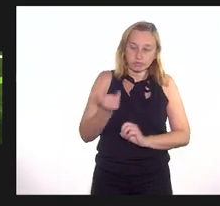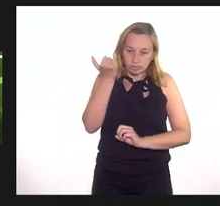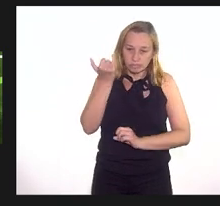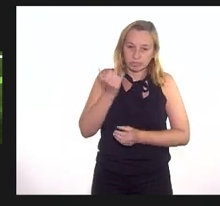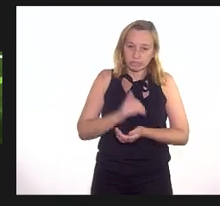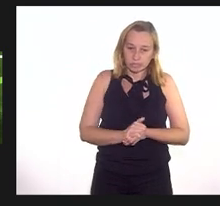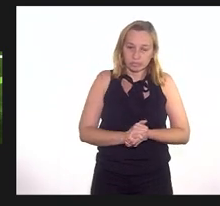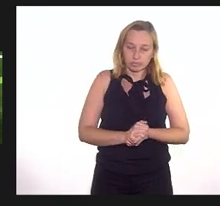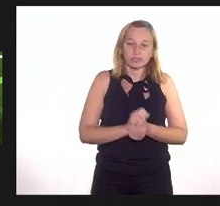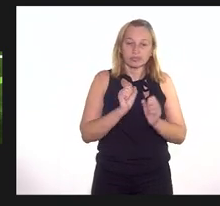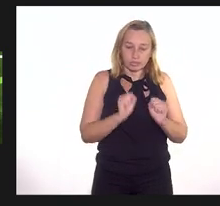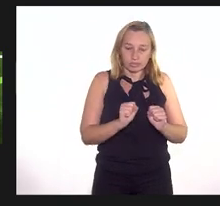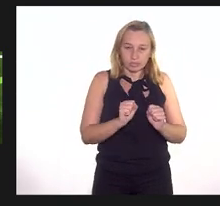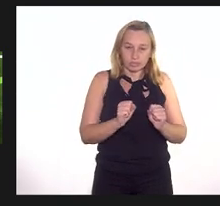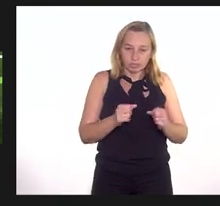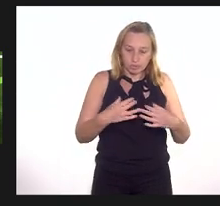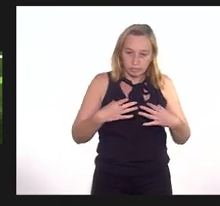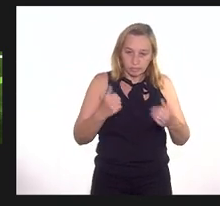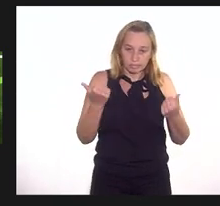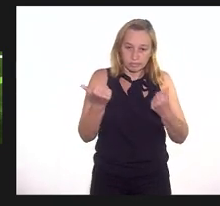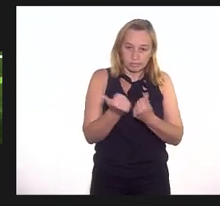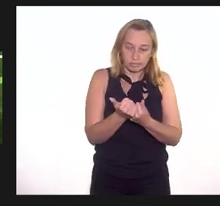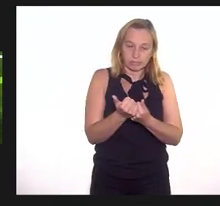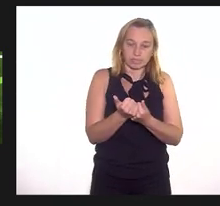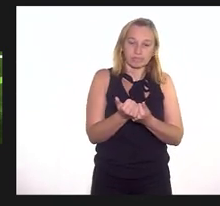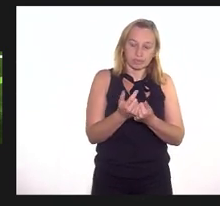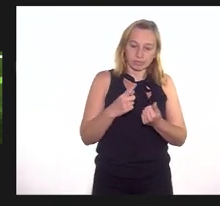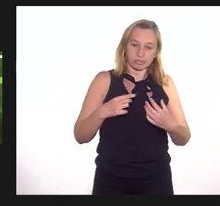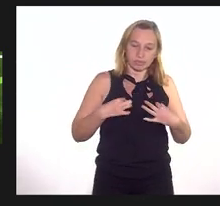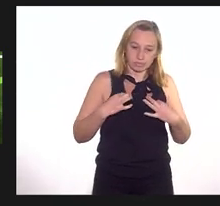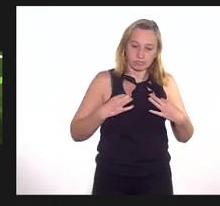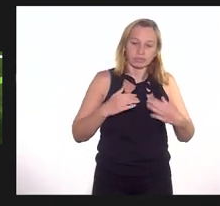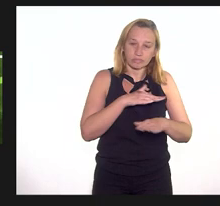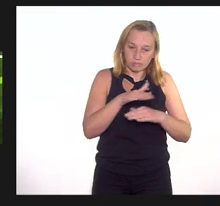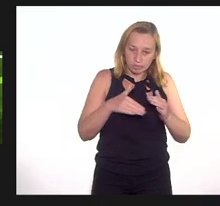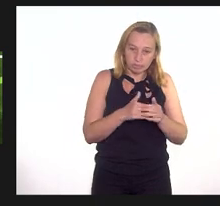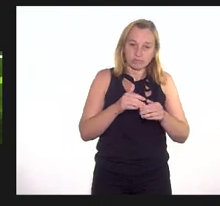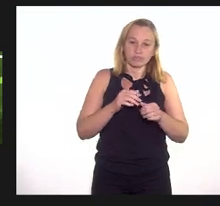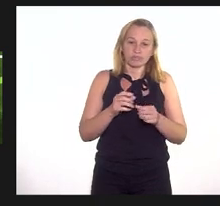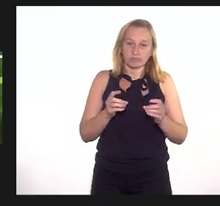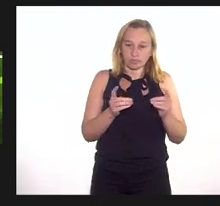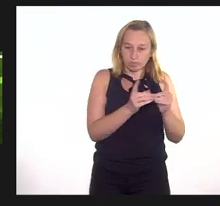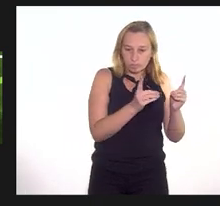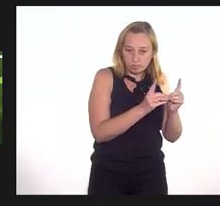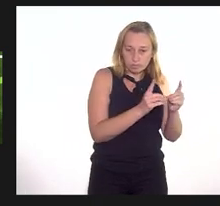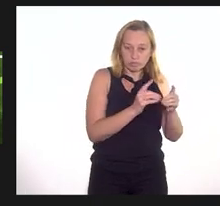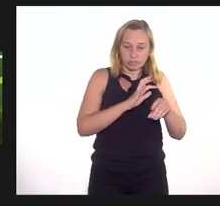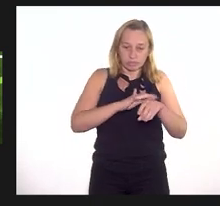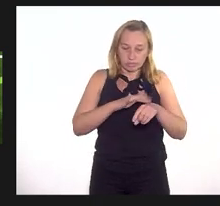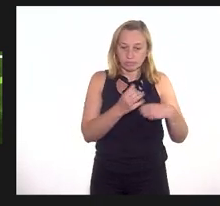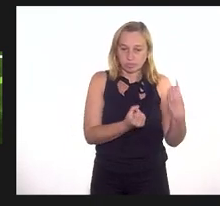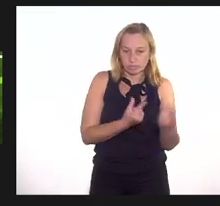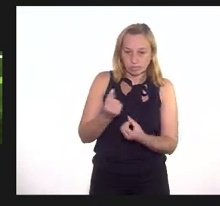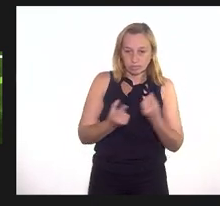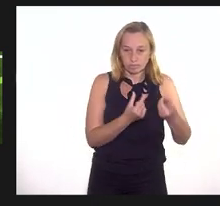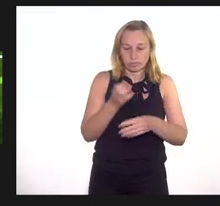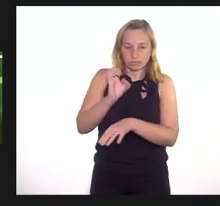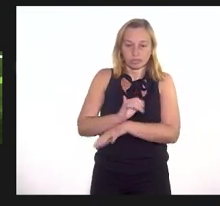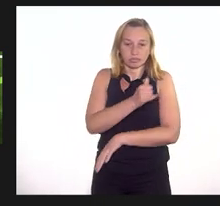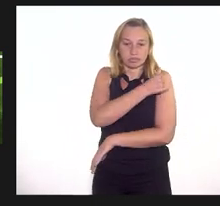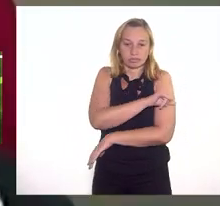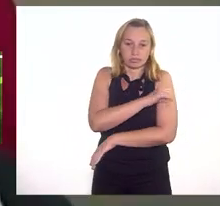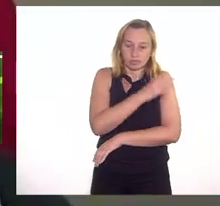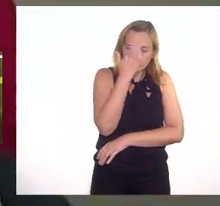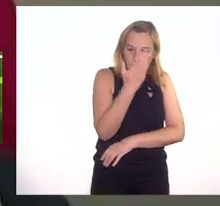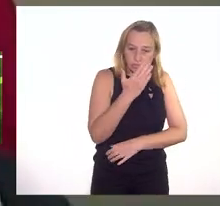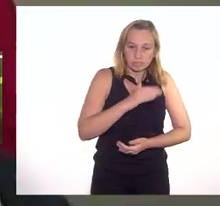importante. E podem contar conosco, todos os pacientes raros do estado do Rio de Janeiro. Muito obrigada.